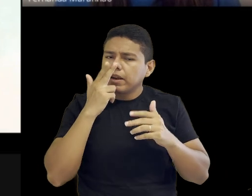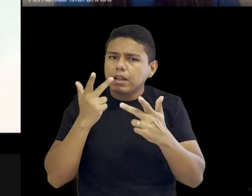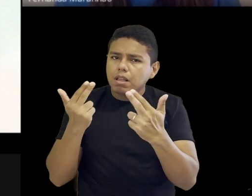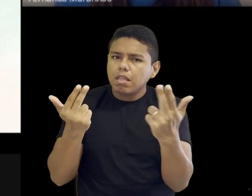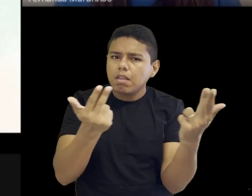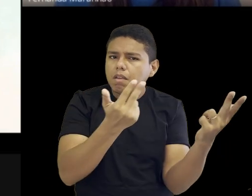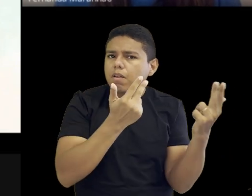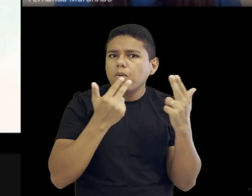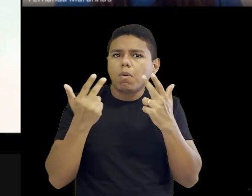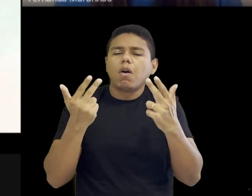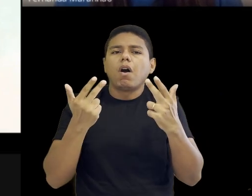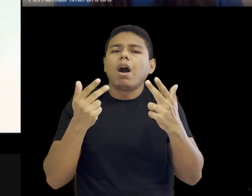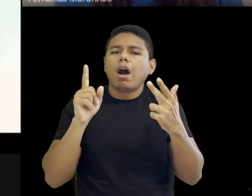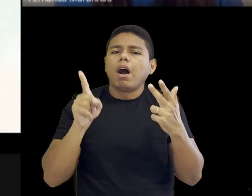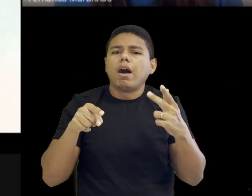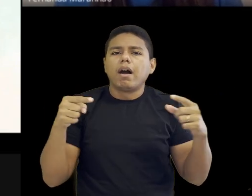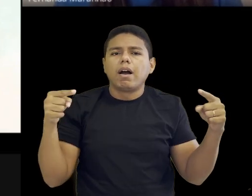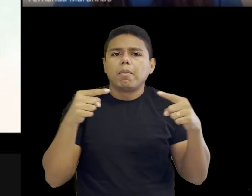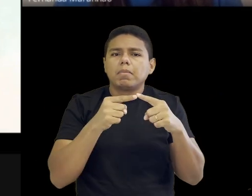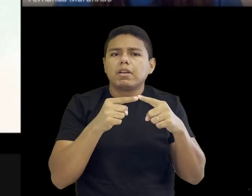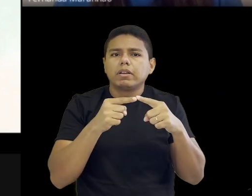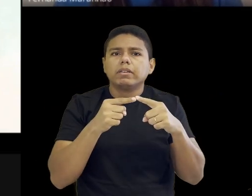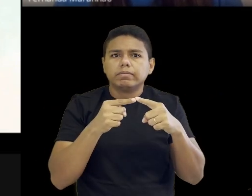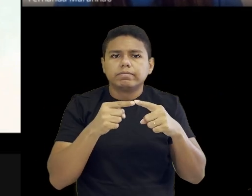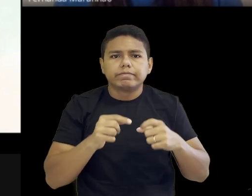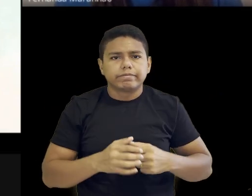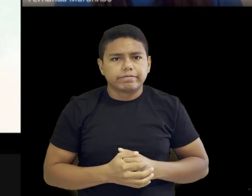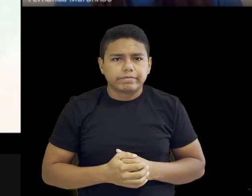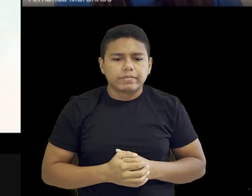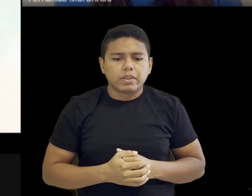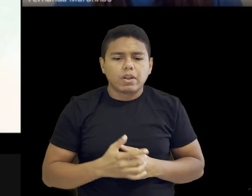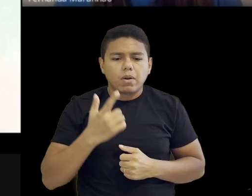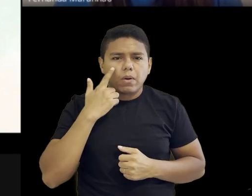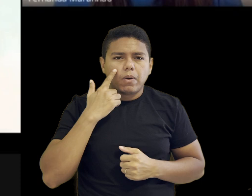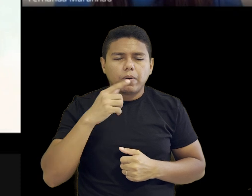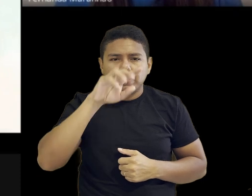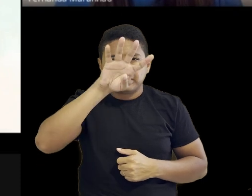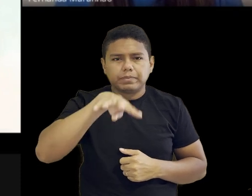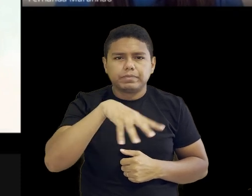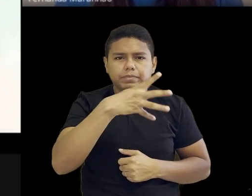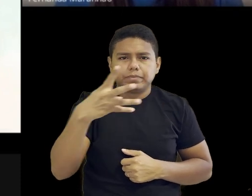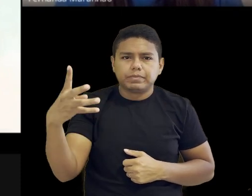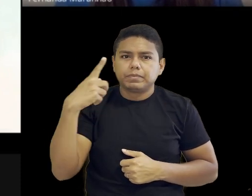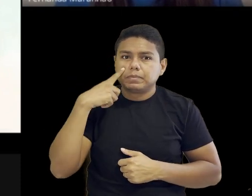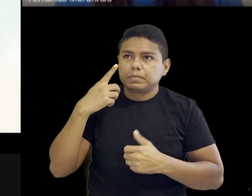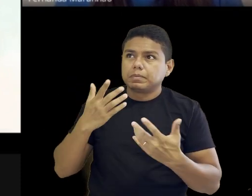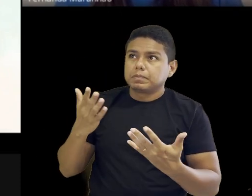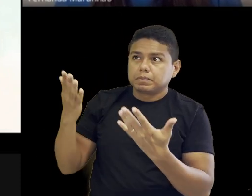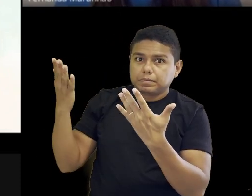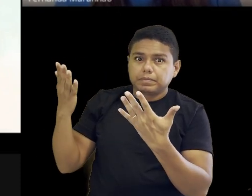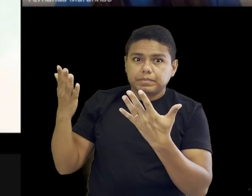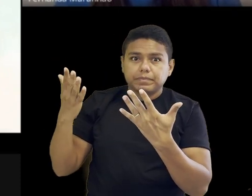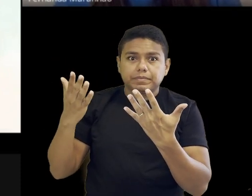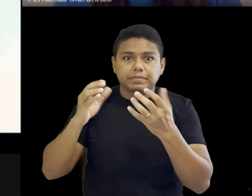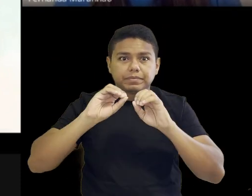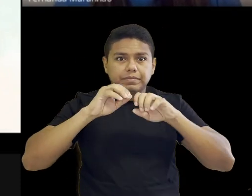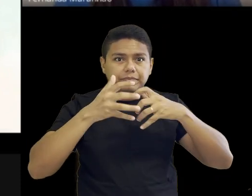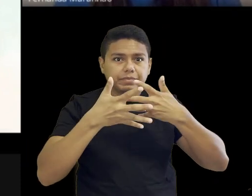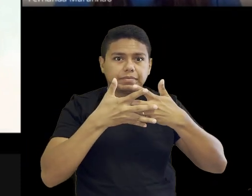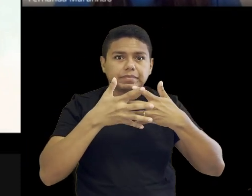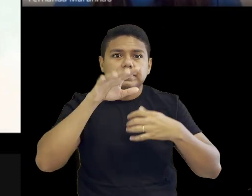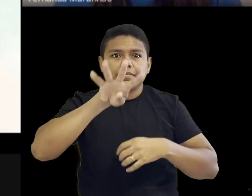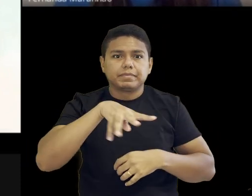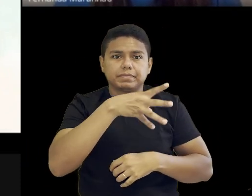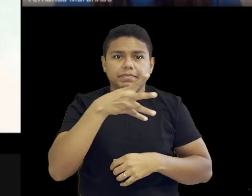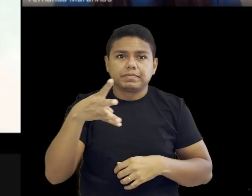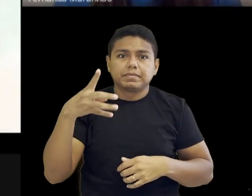seja estabelecida. Então, nós podemos ver aqui nesse slide uma tabela que tem 6 colunas, 7 colunas e